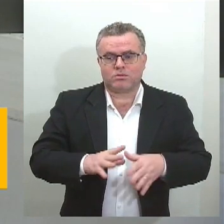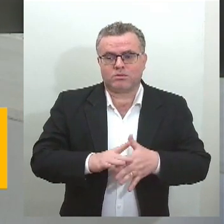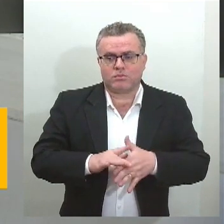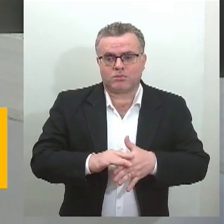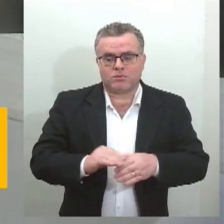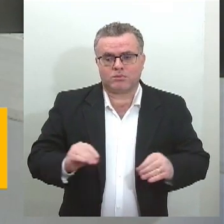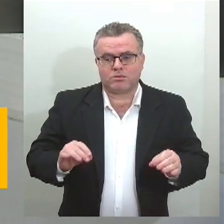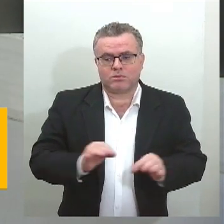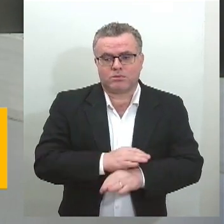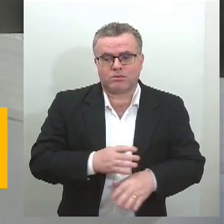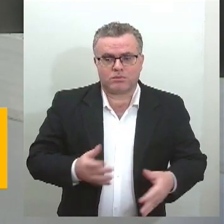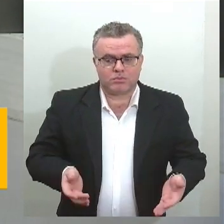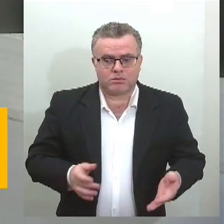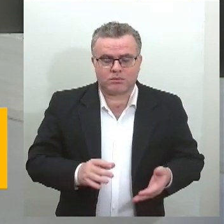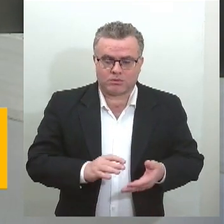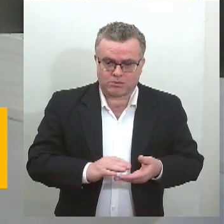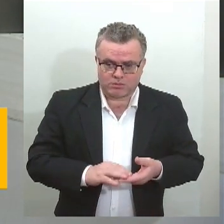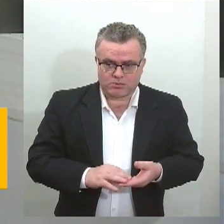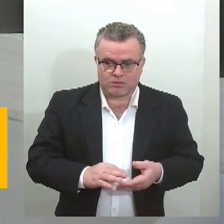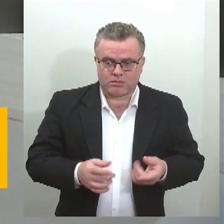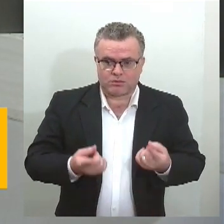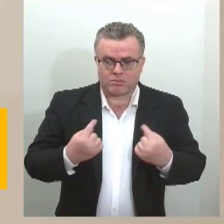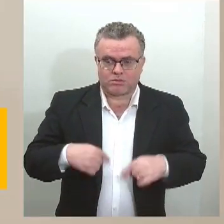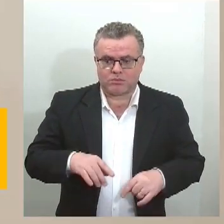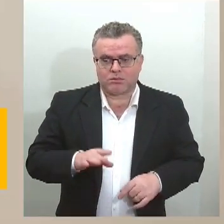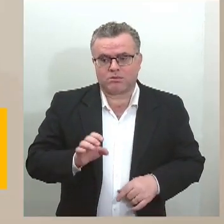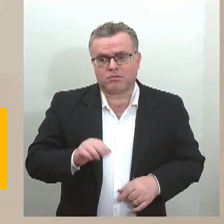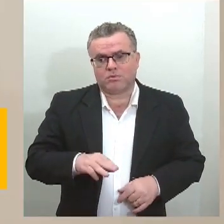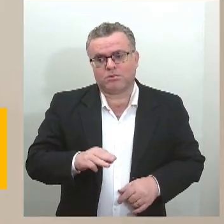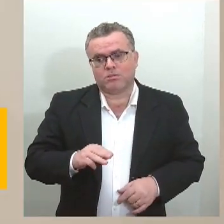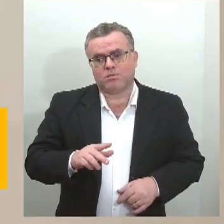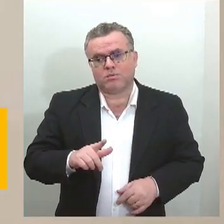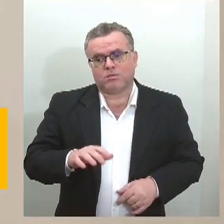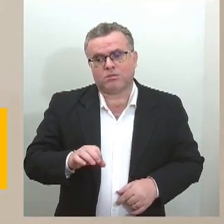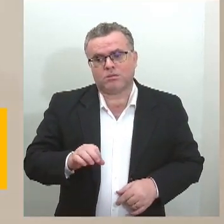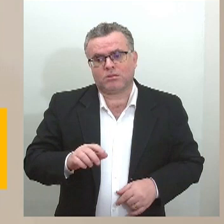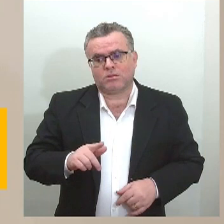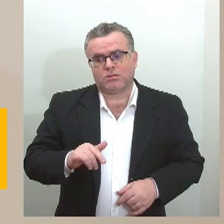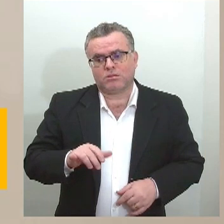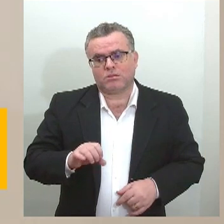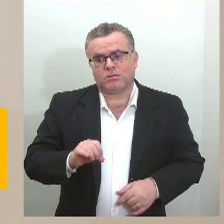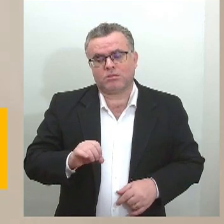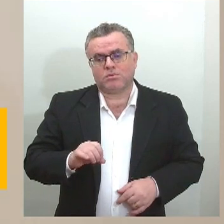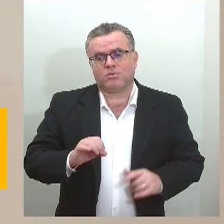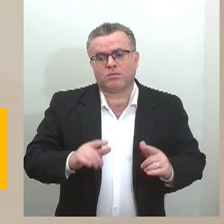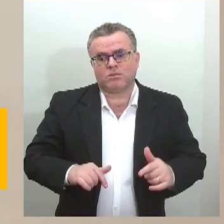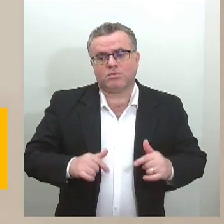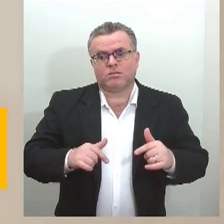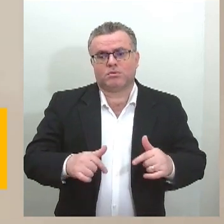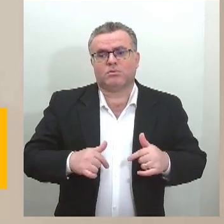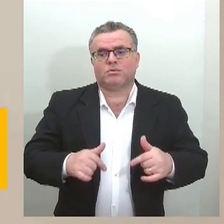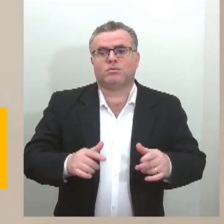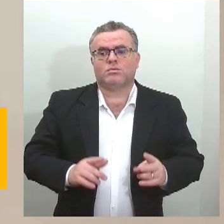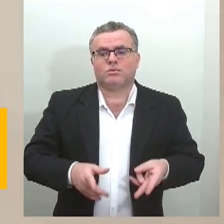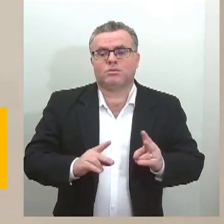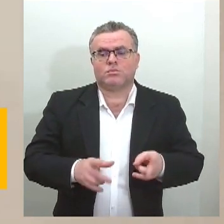autoimune, né? O sistema imunológico daquela pessoa começa a lutar contra o próprio corpo, mas é uma doença que